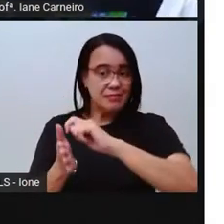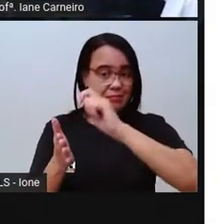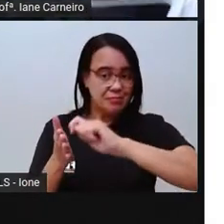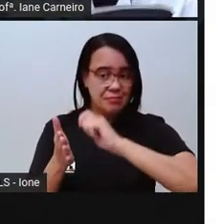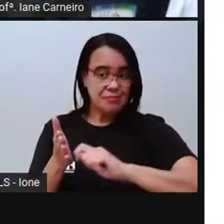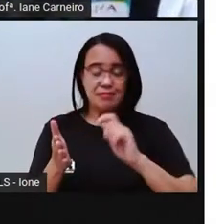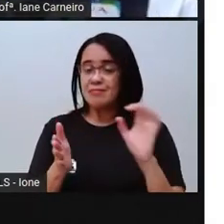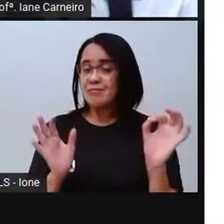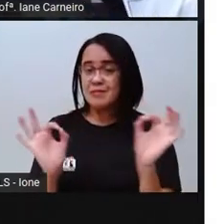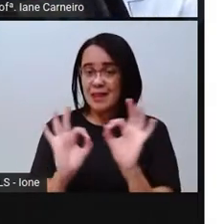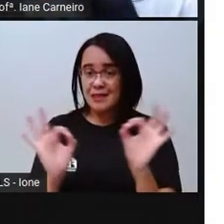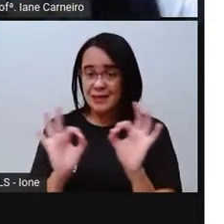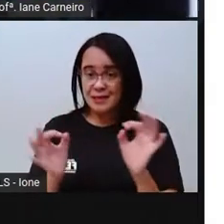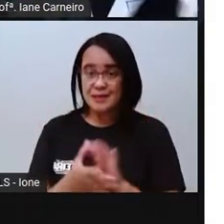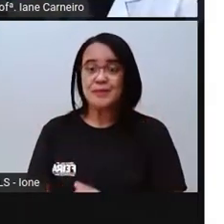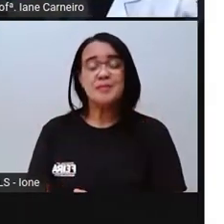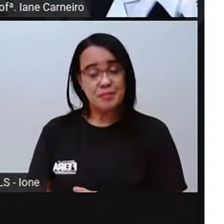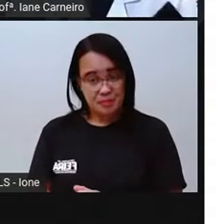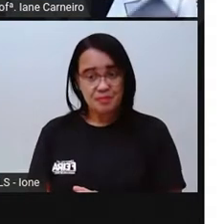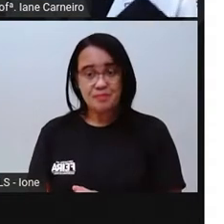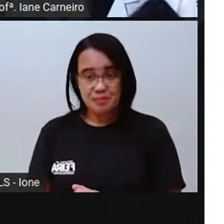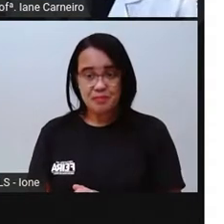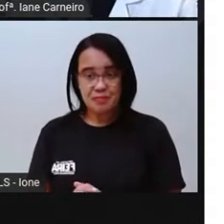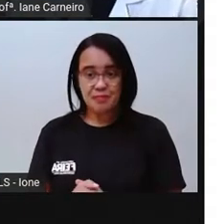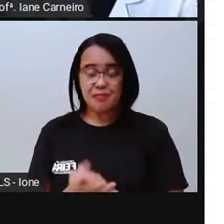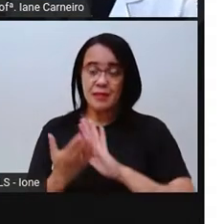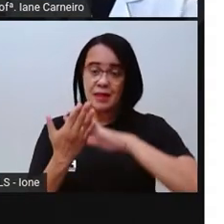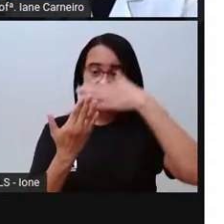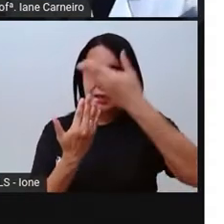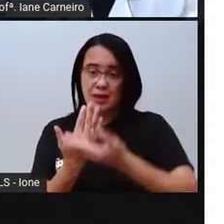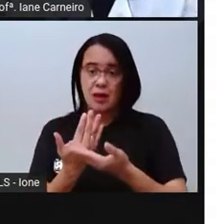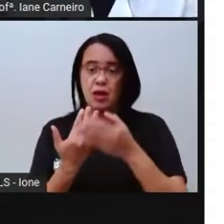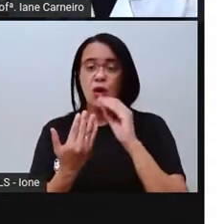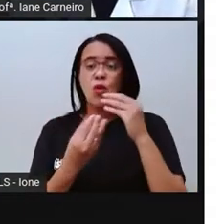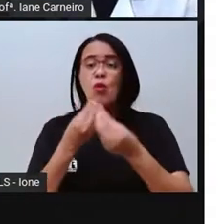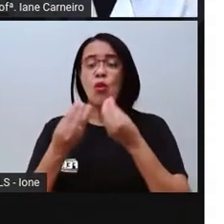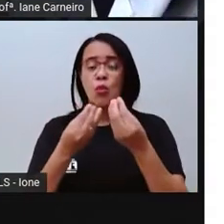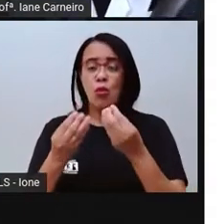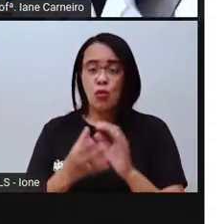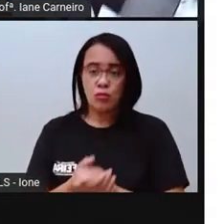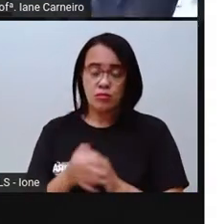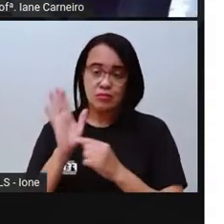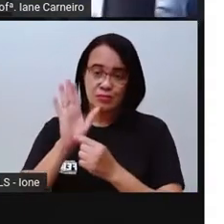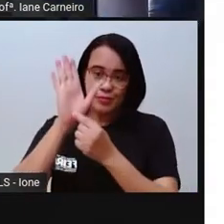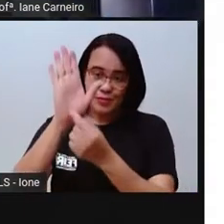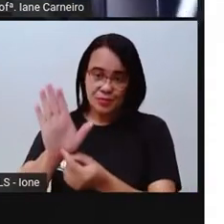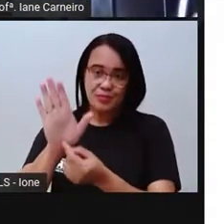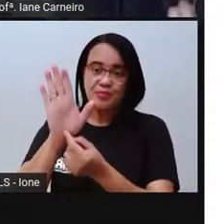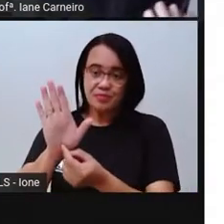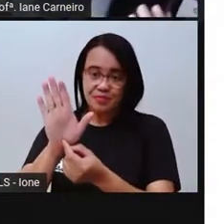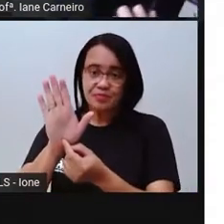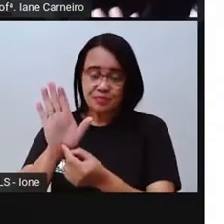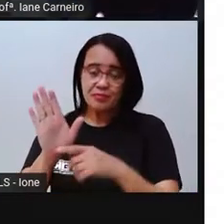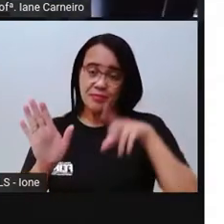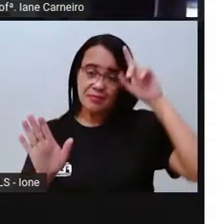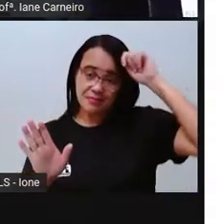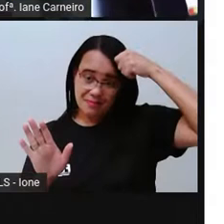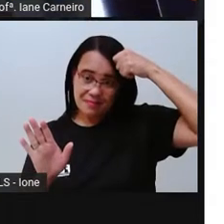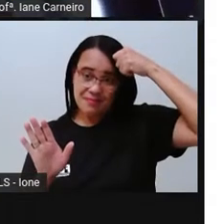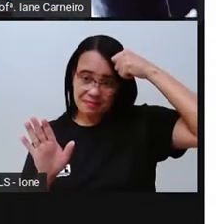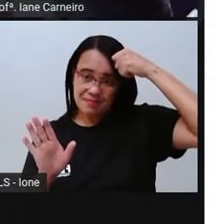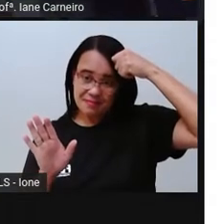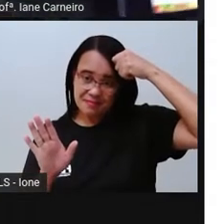capa, a gente vê também que na contracapa, ó, como a Pro já mostrou para vocês, ó, a